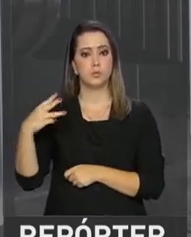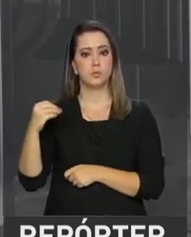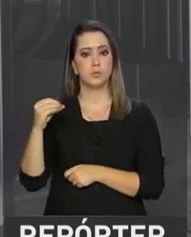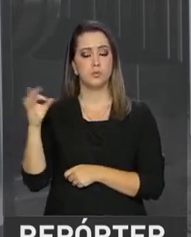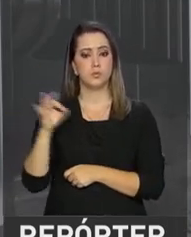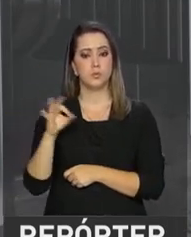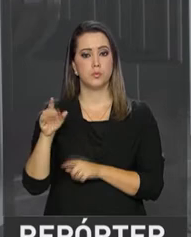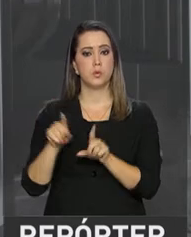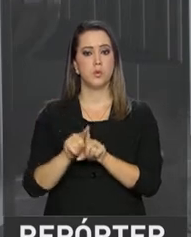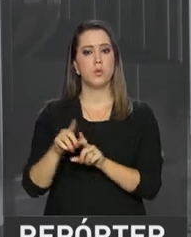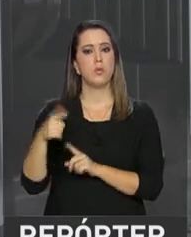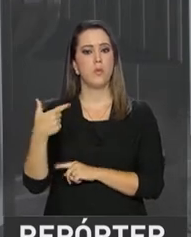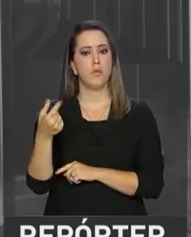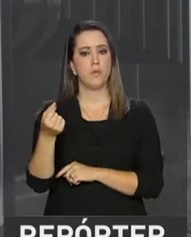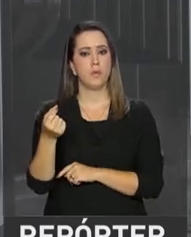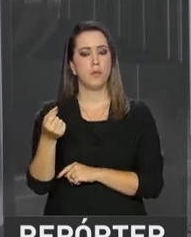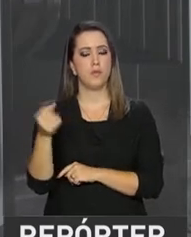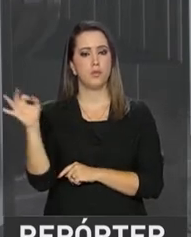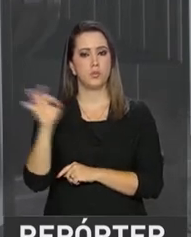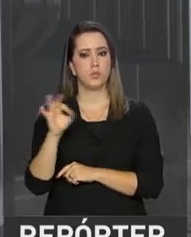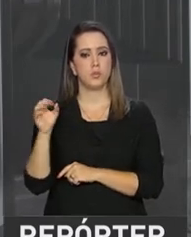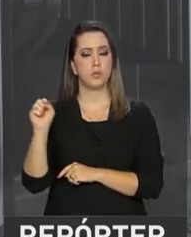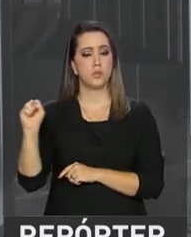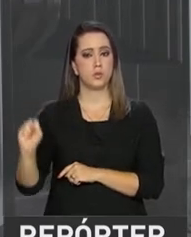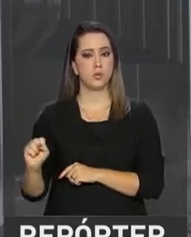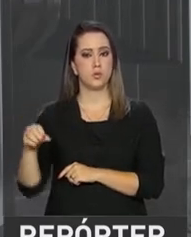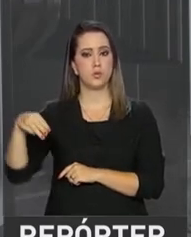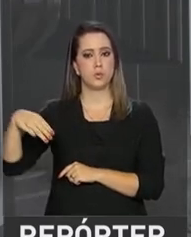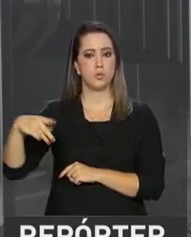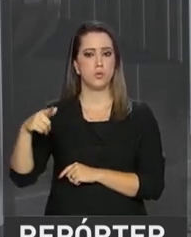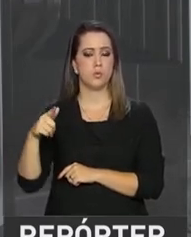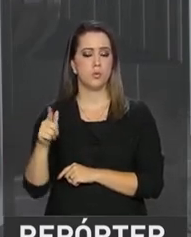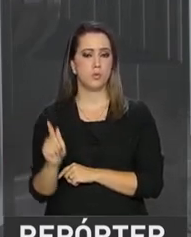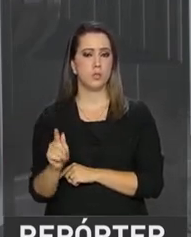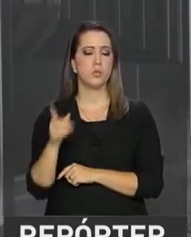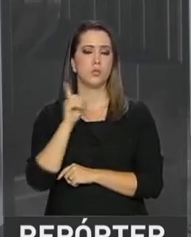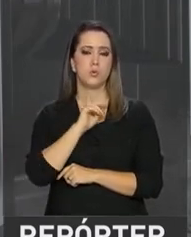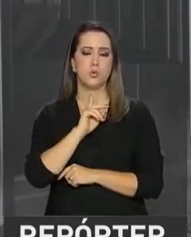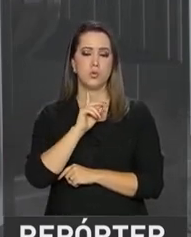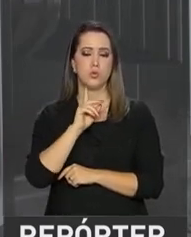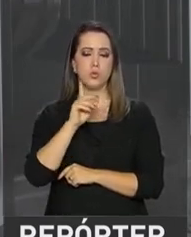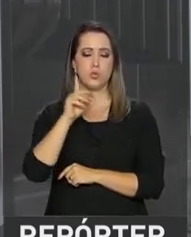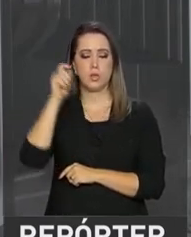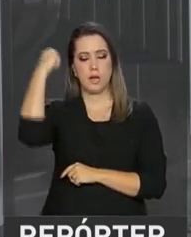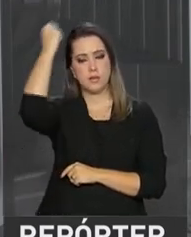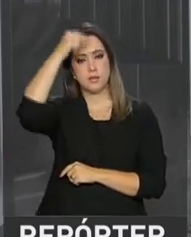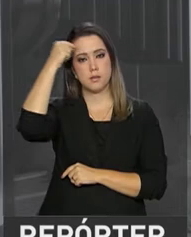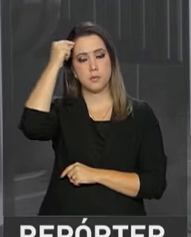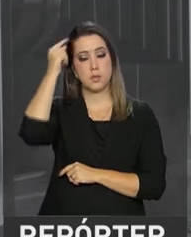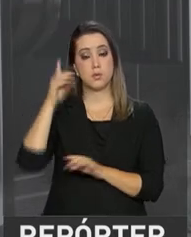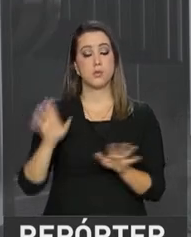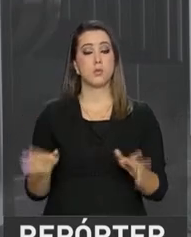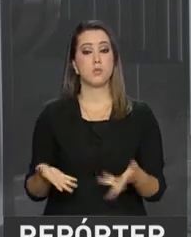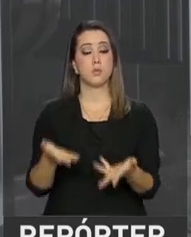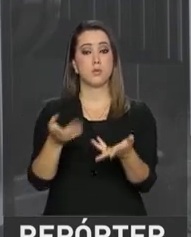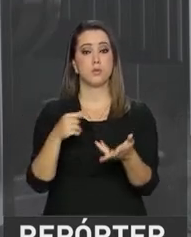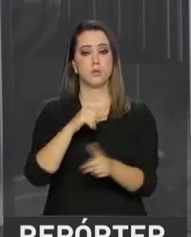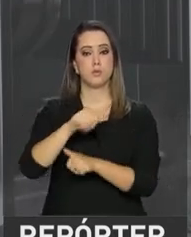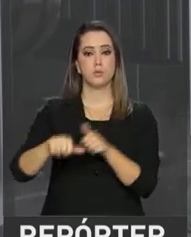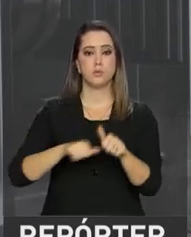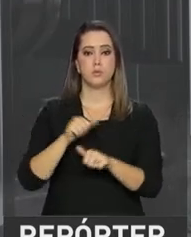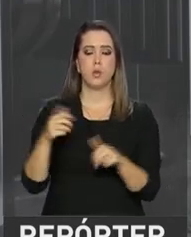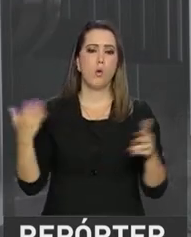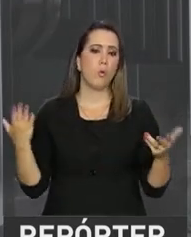e 20% para a região Sul e para os estados de Minas Gerais e Espírito Santo. Esse incentivo deve ajudar a mudar o